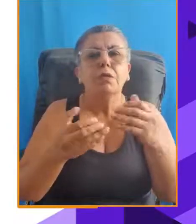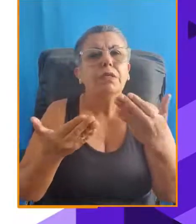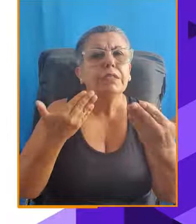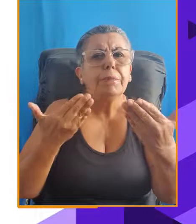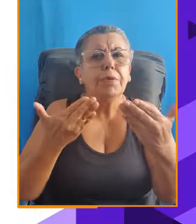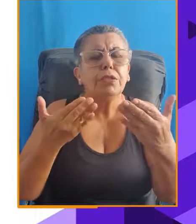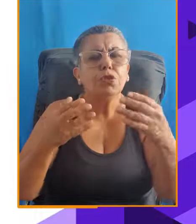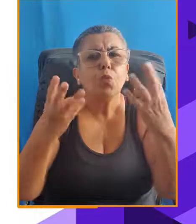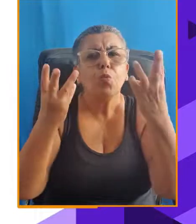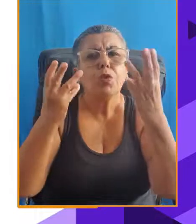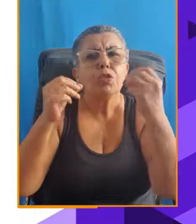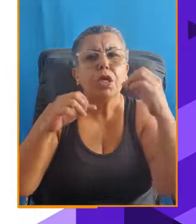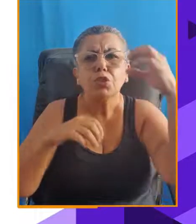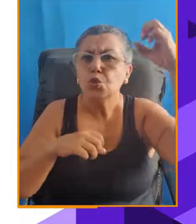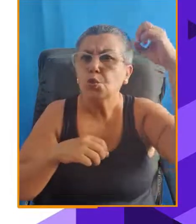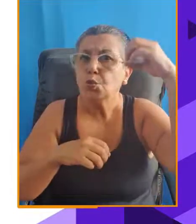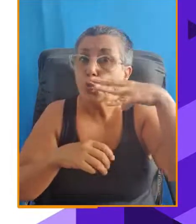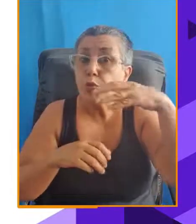de luz de uma cor.